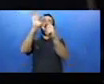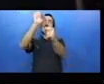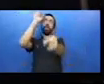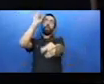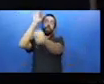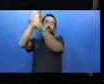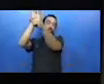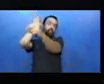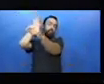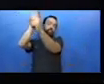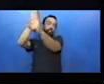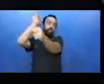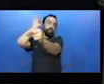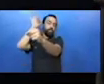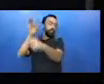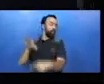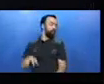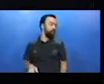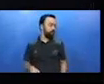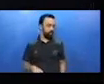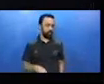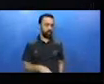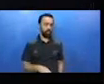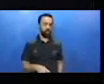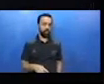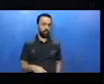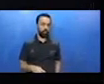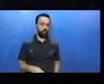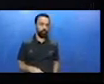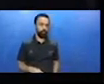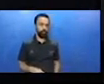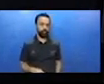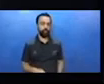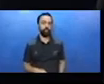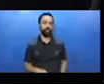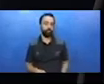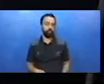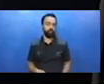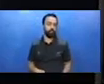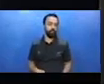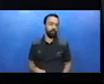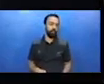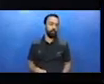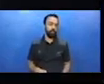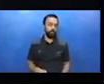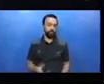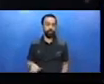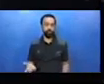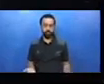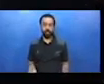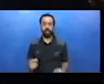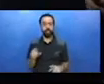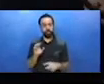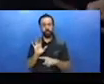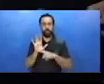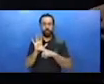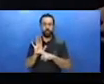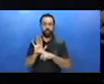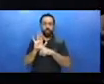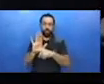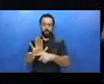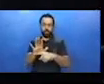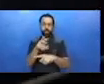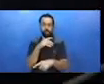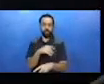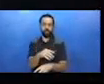tem para o atleta chegar na borda. Então, quando ele vê a bandeirinha em cima da piscina, ele sabe que tem uma certa distância e algumas braçadas